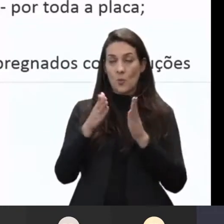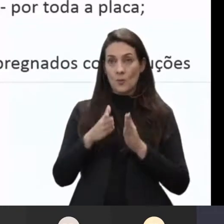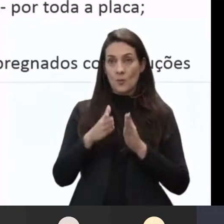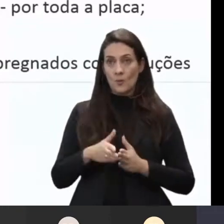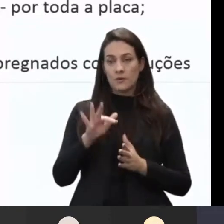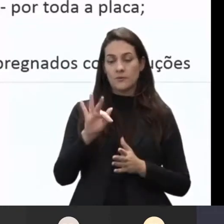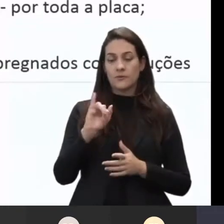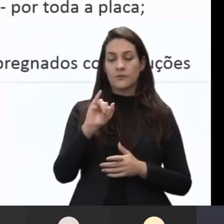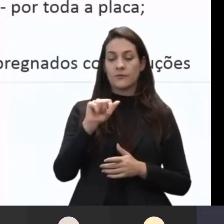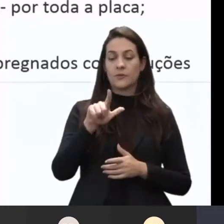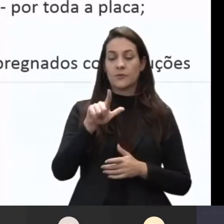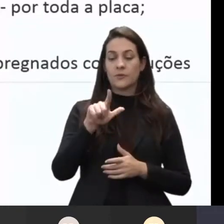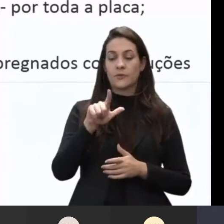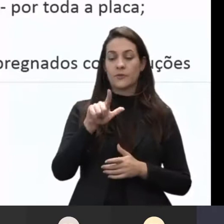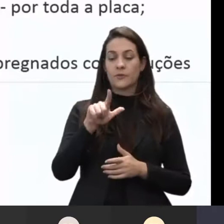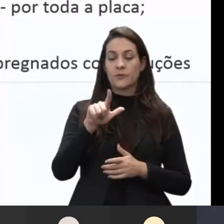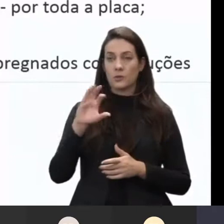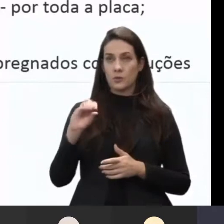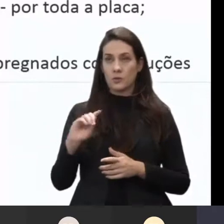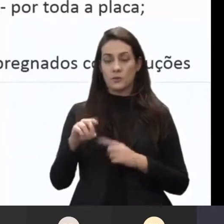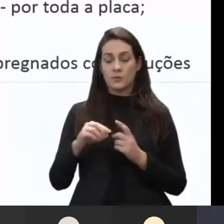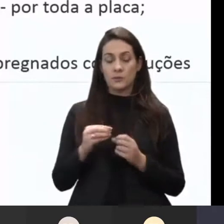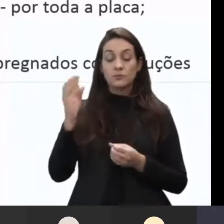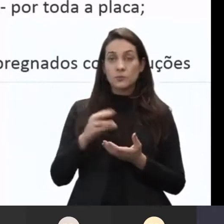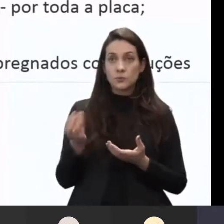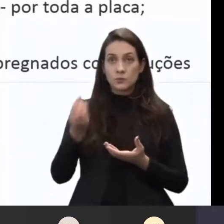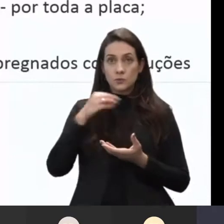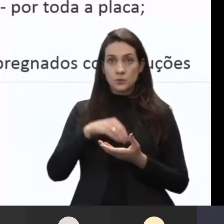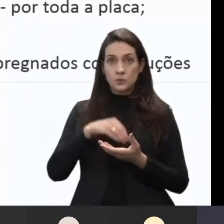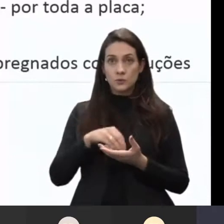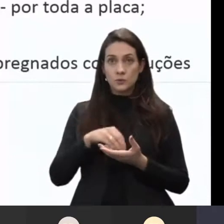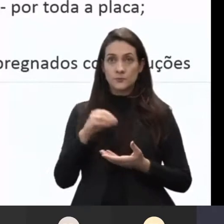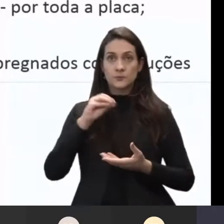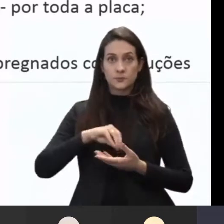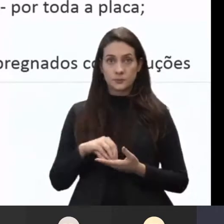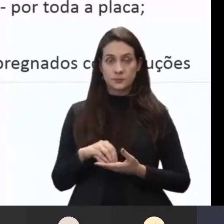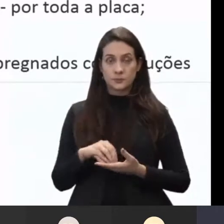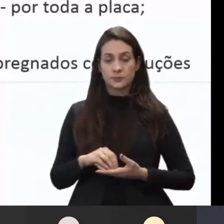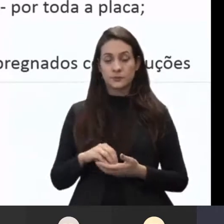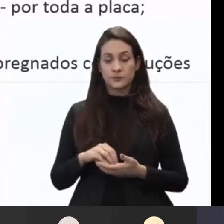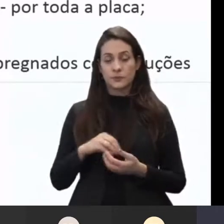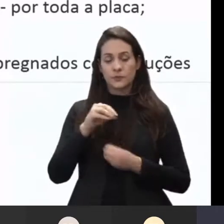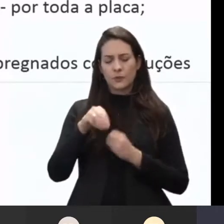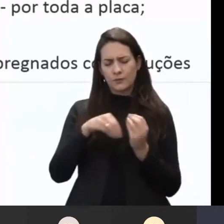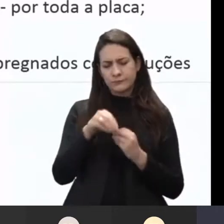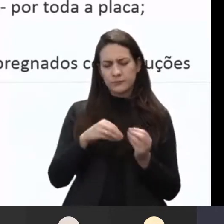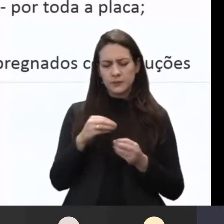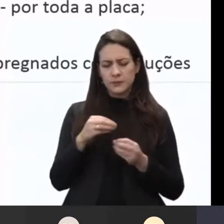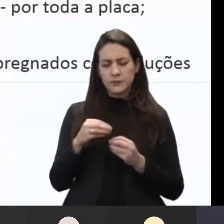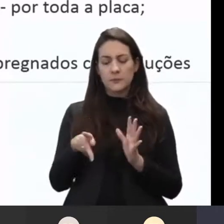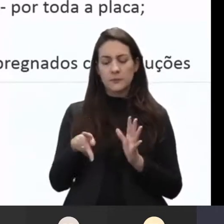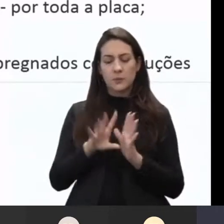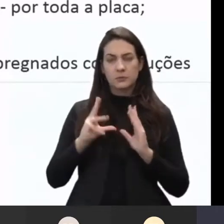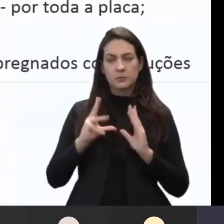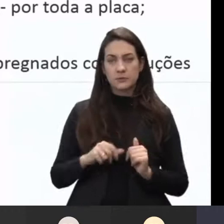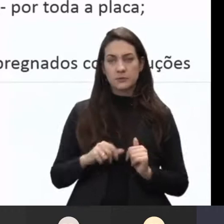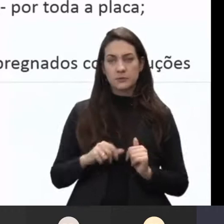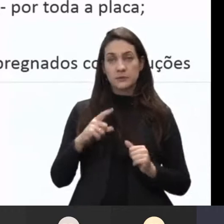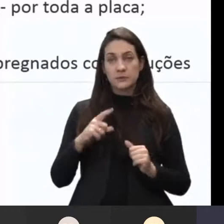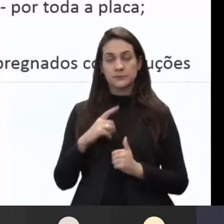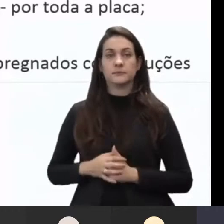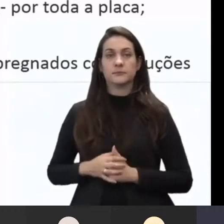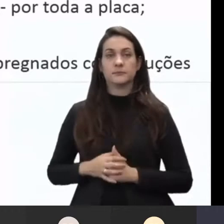E aí você vai impregnar, você vai embeber esse disco de papel filtro em soluções desinfetantes.